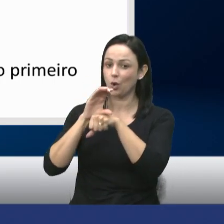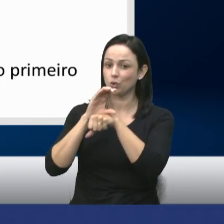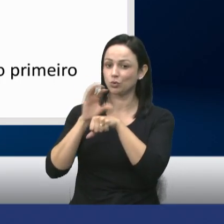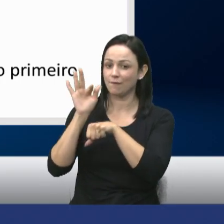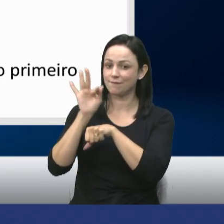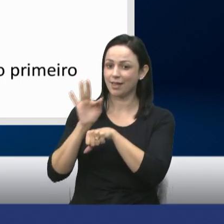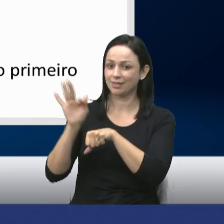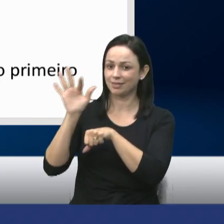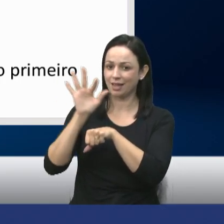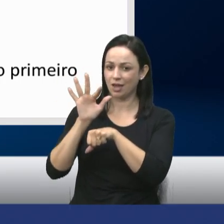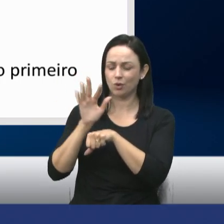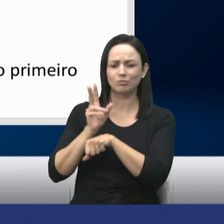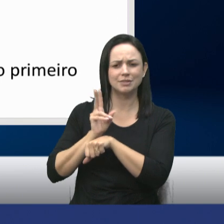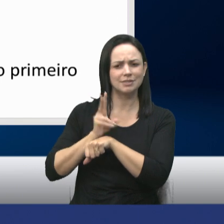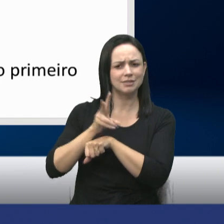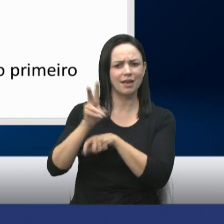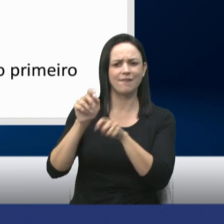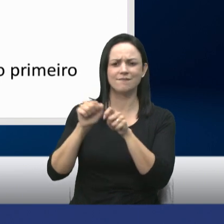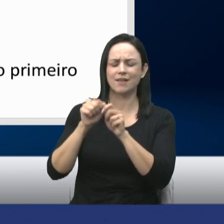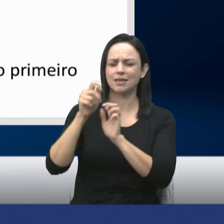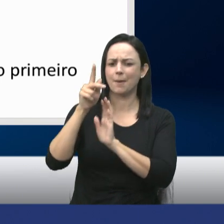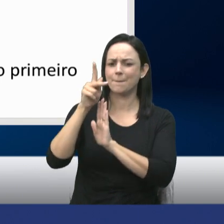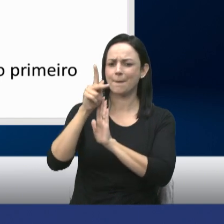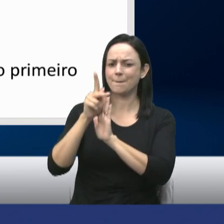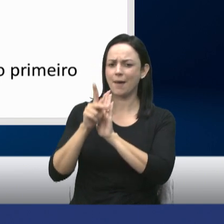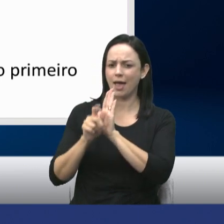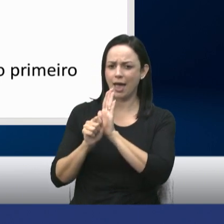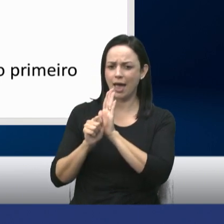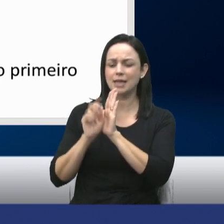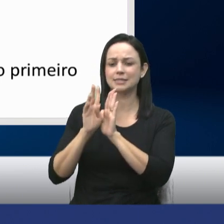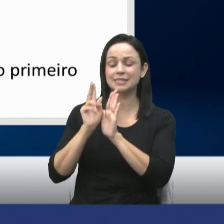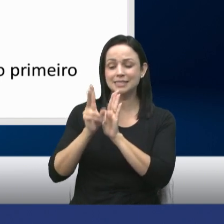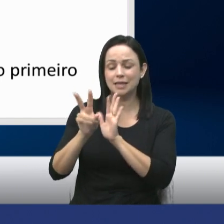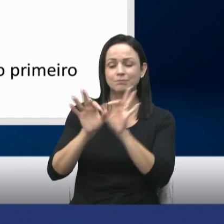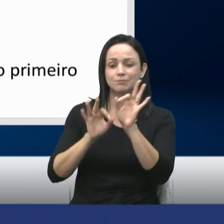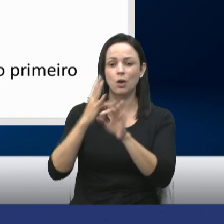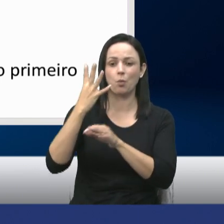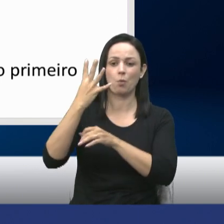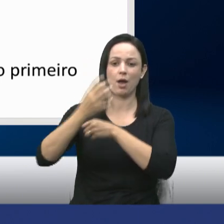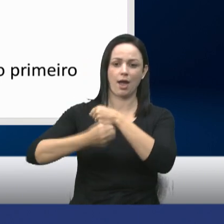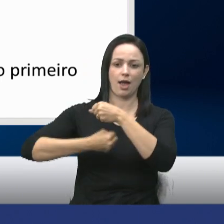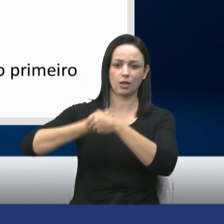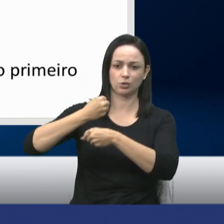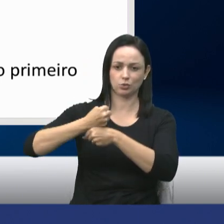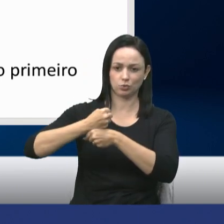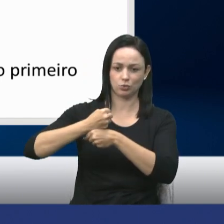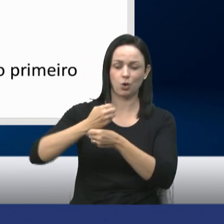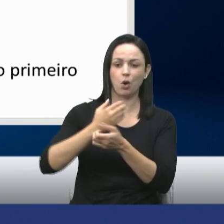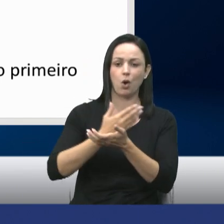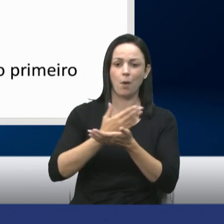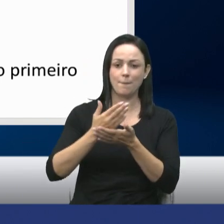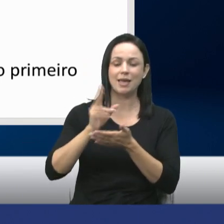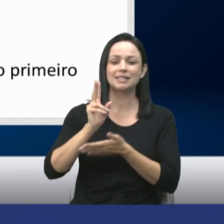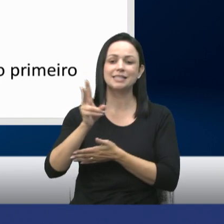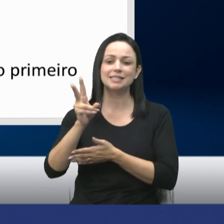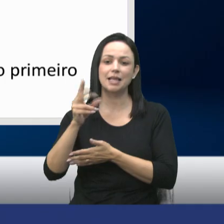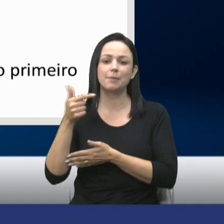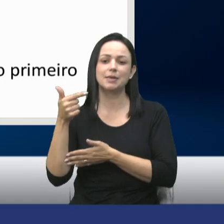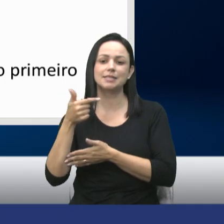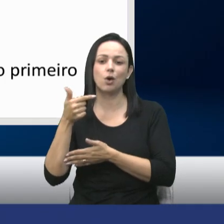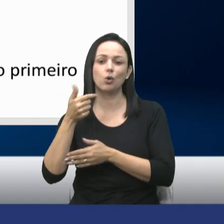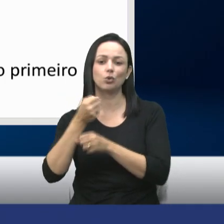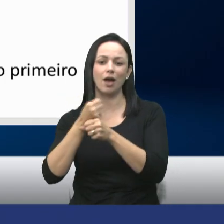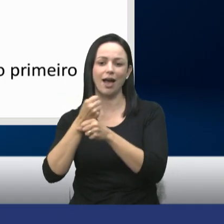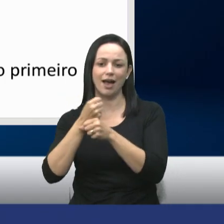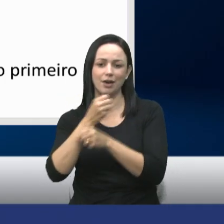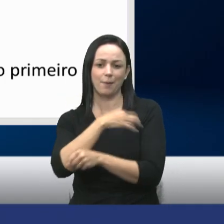gente faz sempre o PPA para os próximos 4 anos. Inicia no no segundo ano de mandato do prefeito e